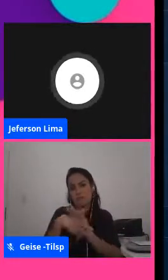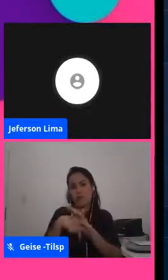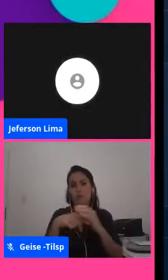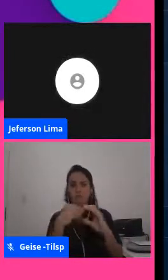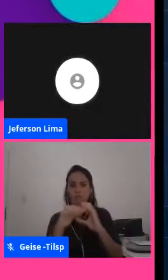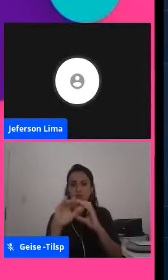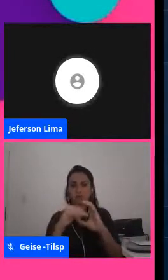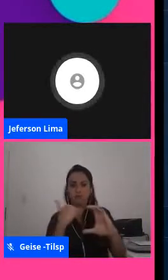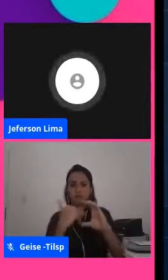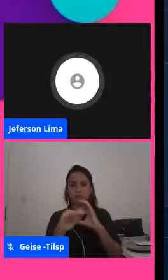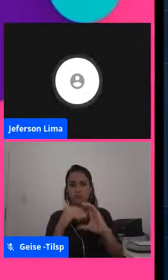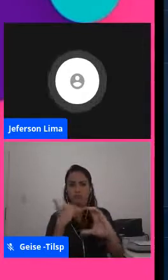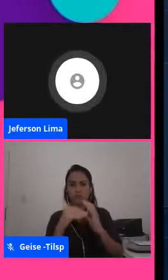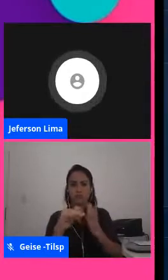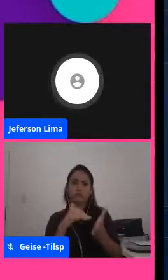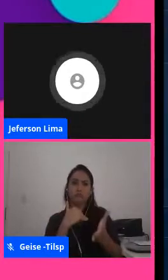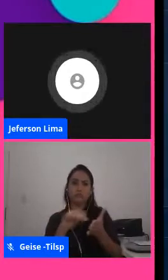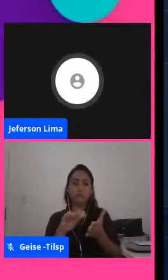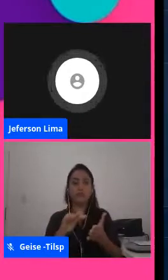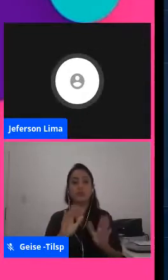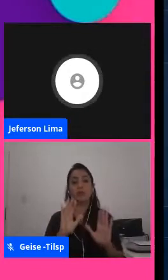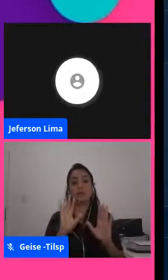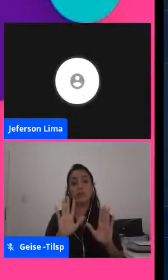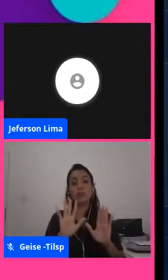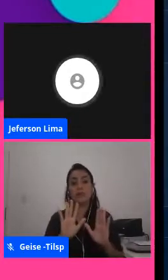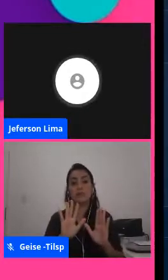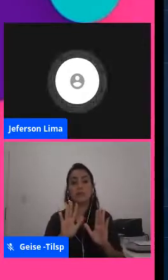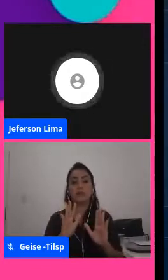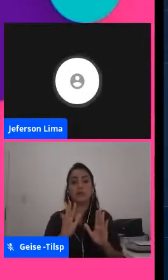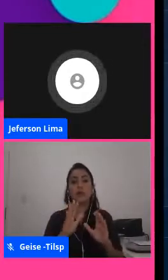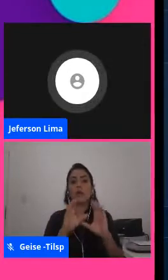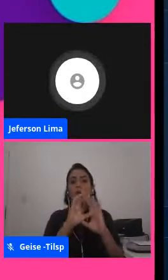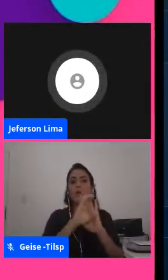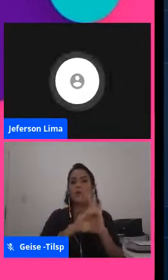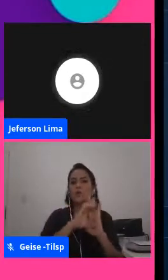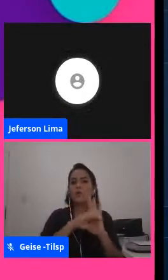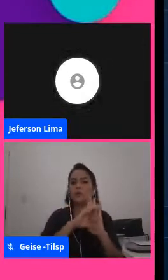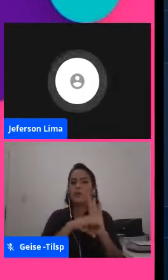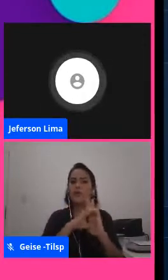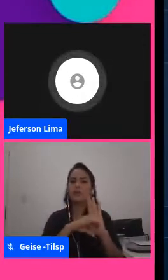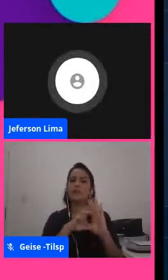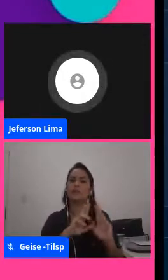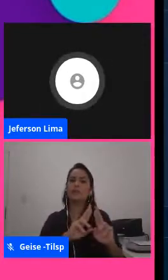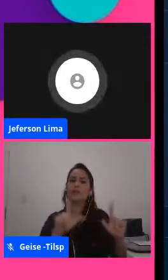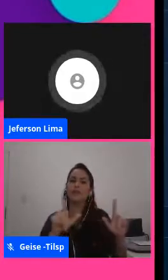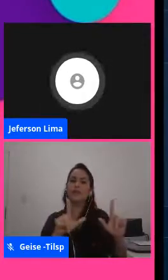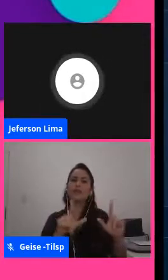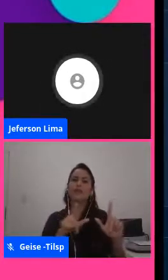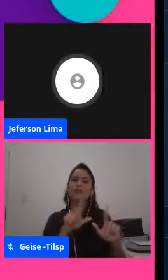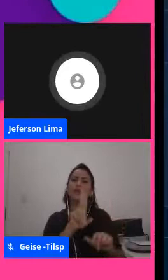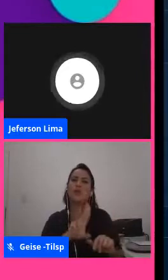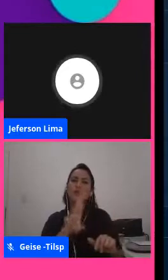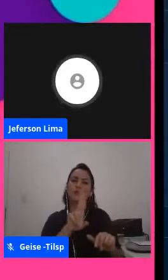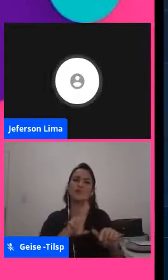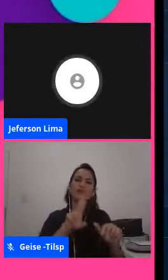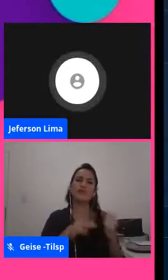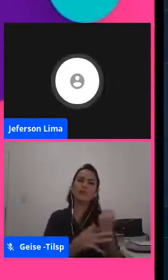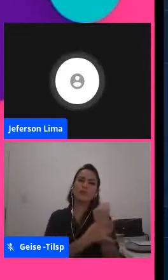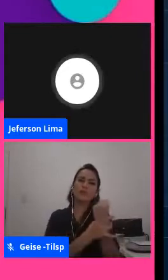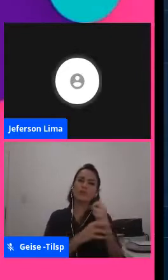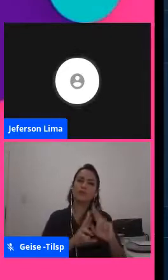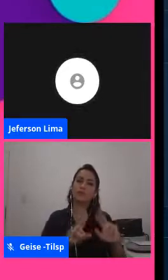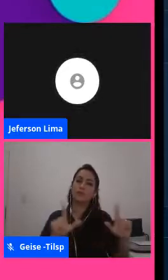que lá, os conceitos deles, né, envolvem outros tipos de segurança, então não é prático utilizar o WhatsApp para transmitir dados do sensor.